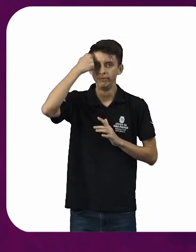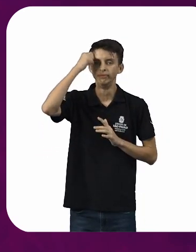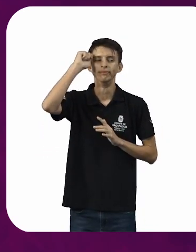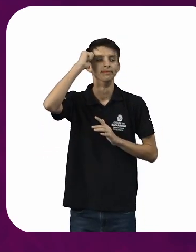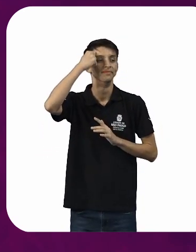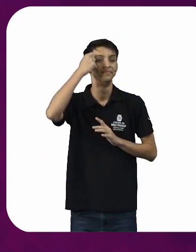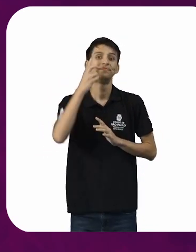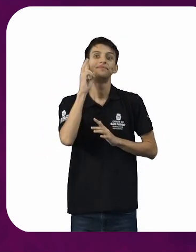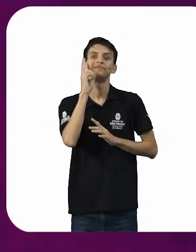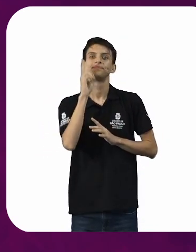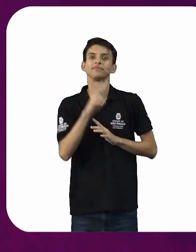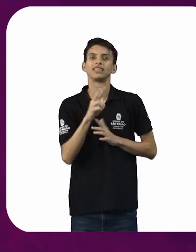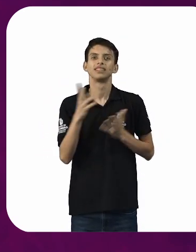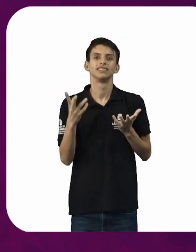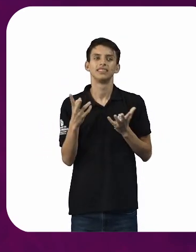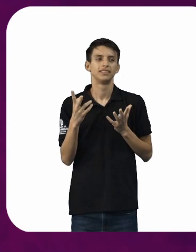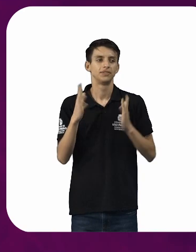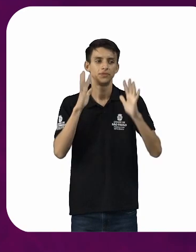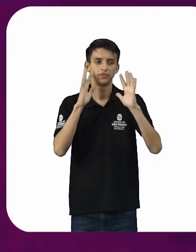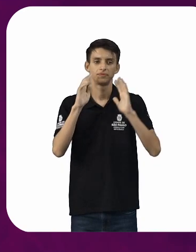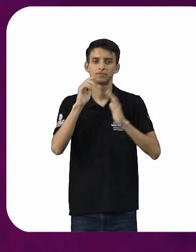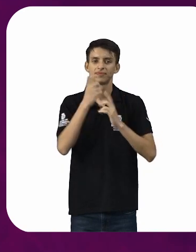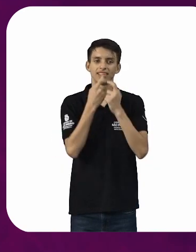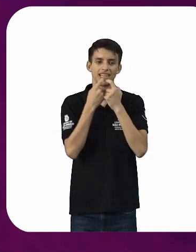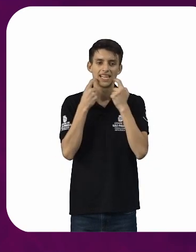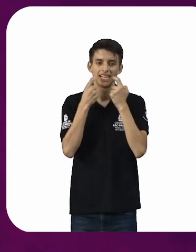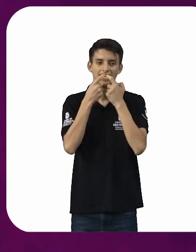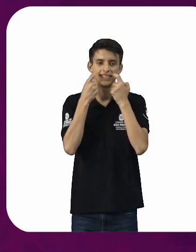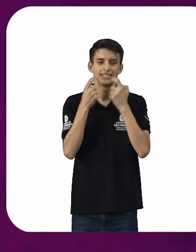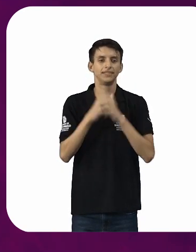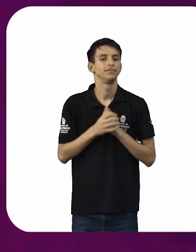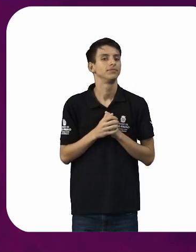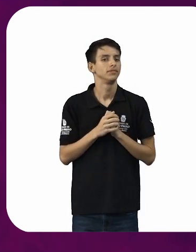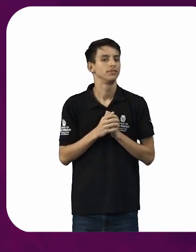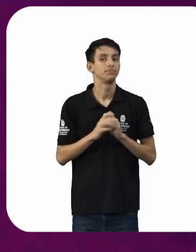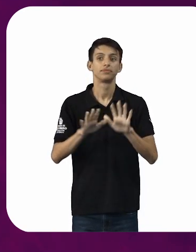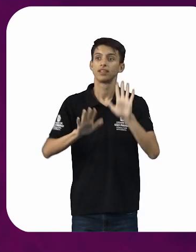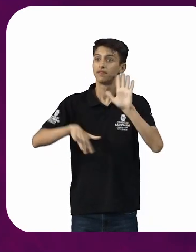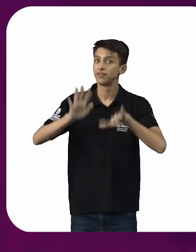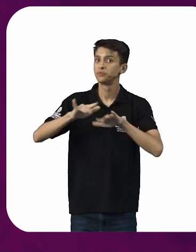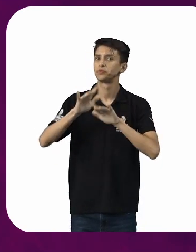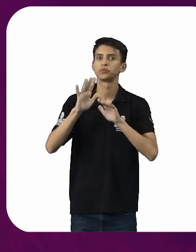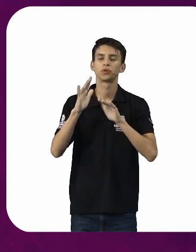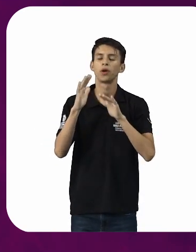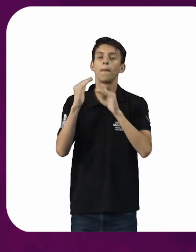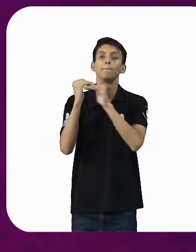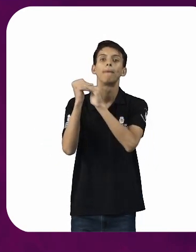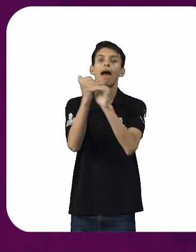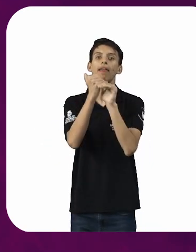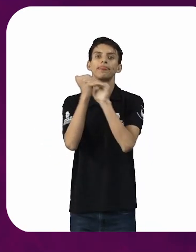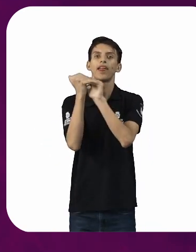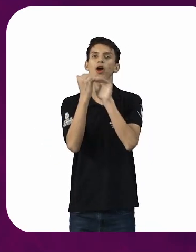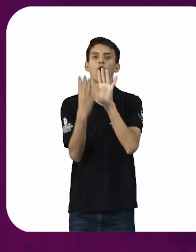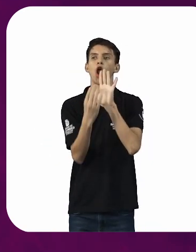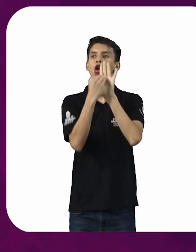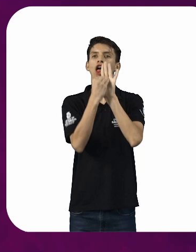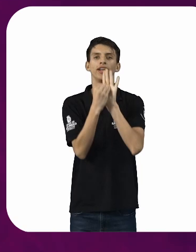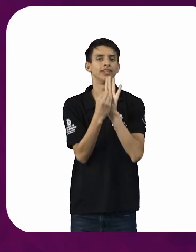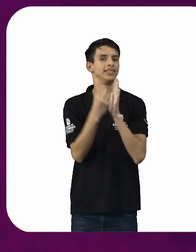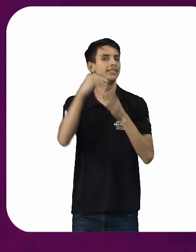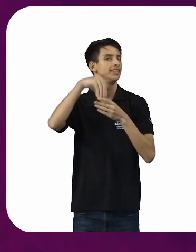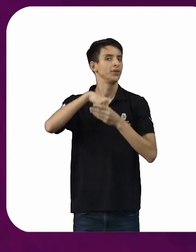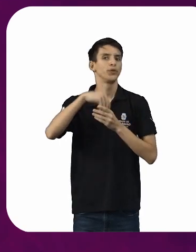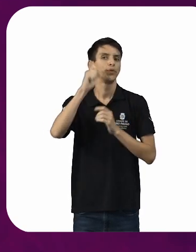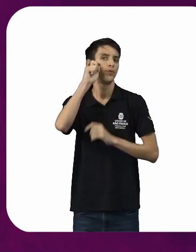distorcida do que é ser negro. São estereótipos, Rosana né, Rufino. construídos na sociedade, né, que estão intrínsecos aí dentro da